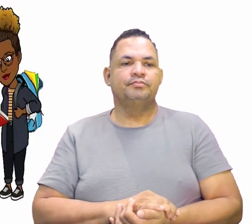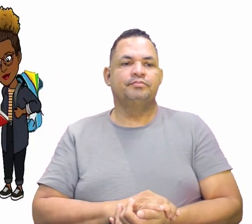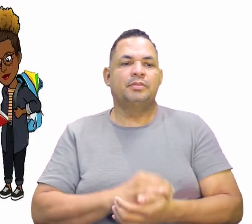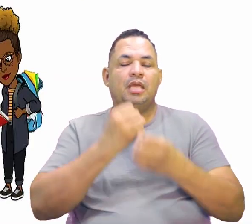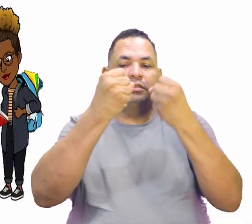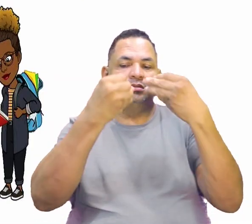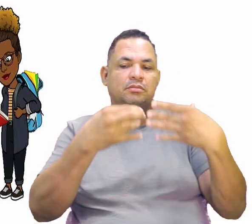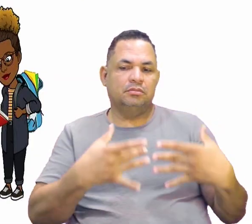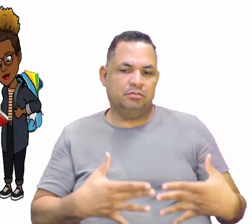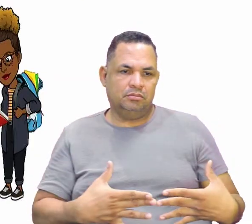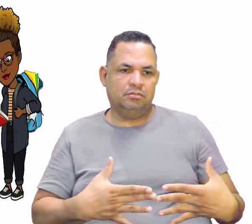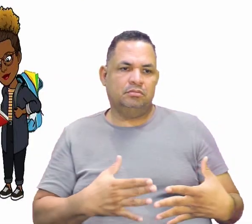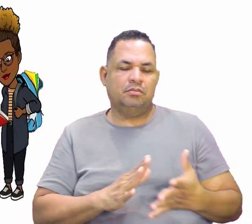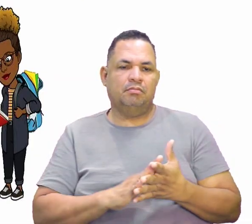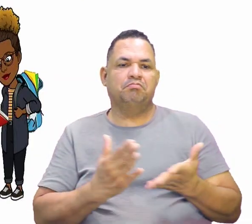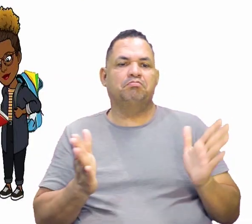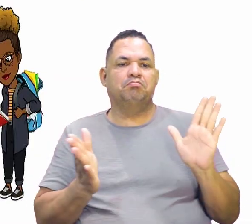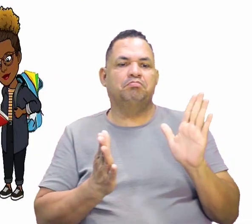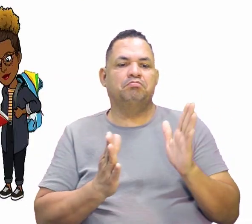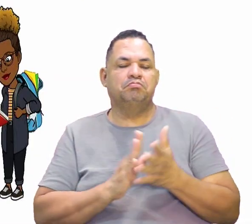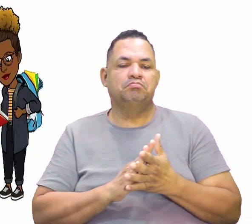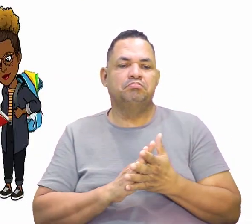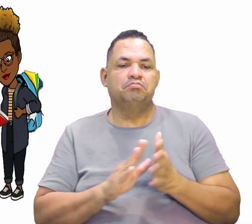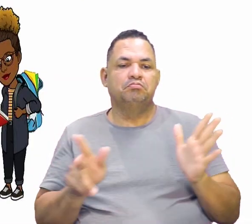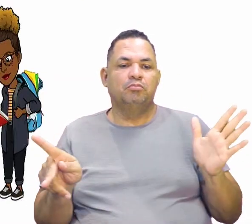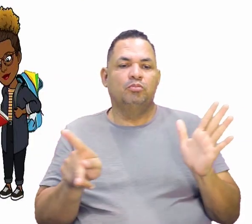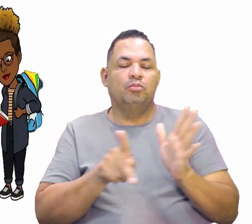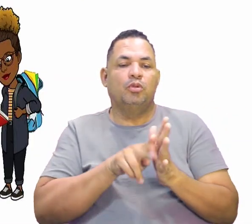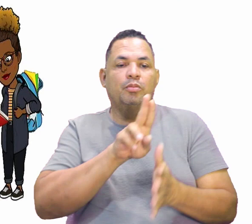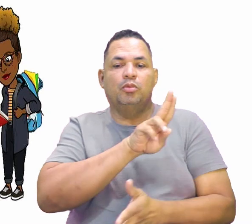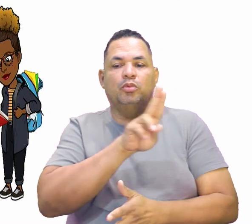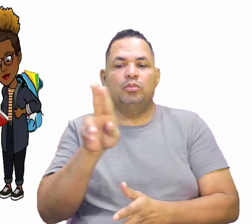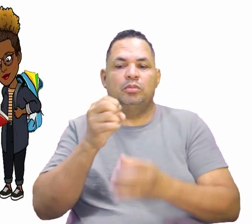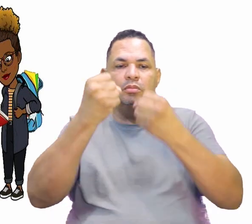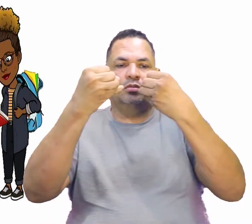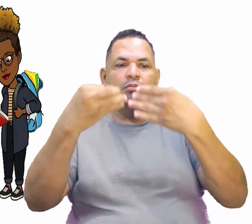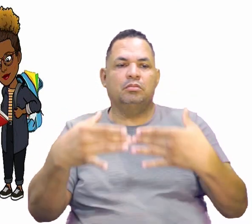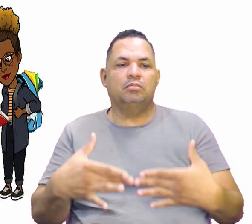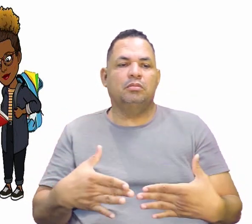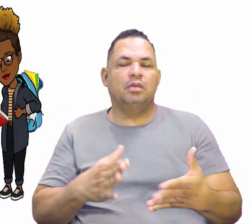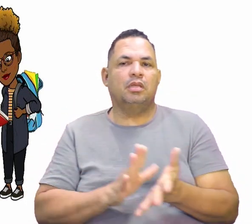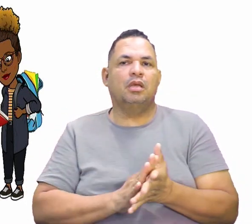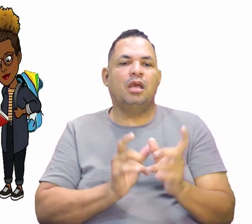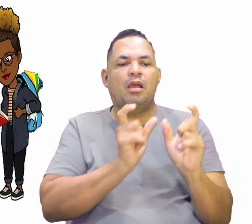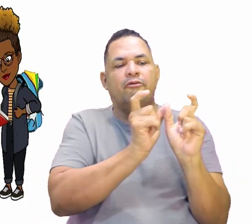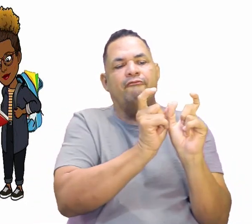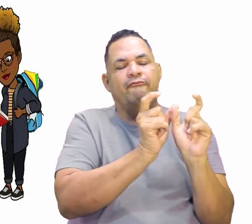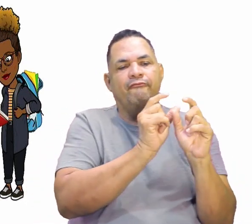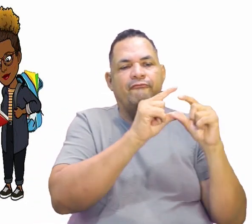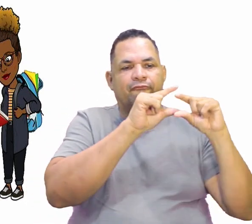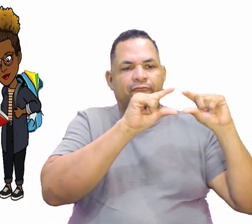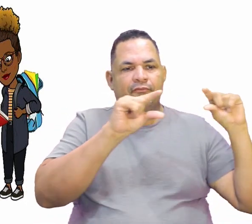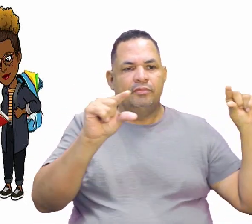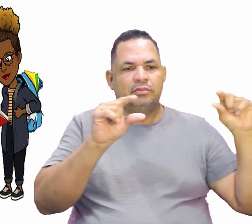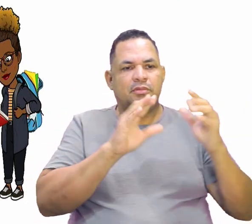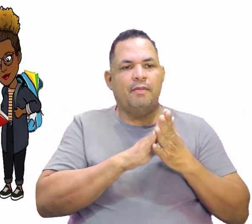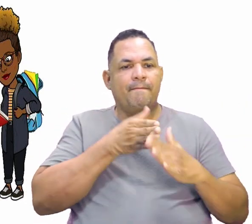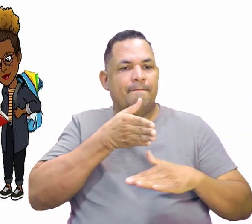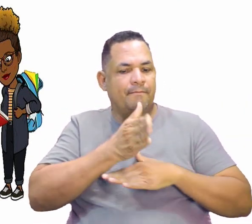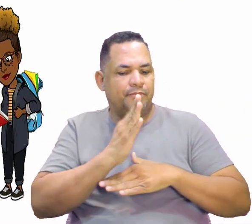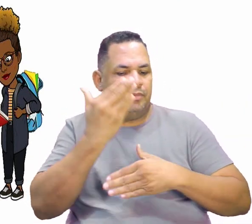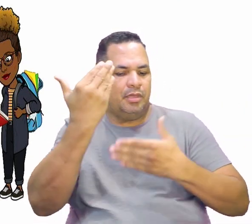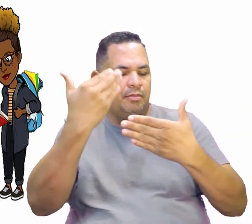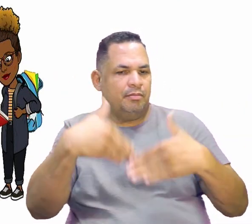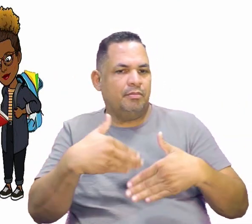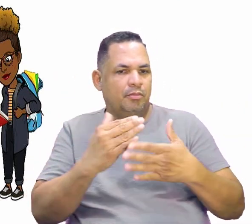A explicativa, o próprio nome já diz, já vai explicar algo, correto? Só passei na prova porque